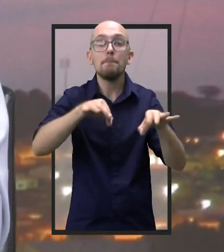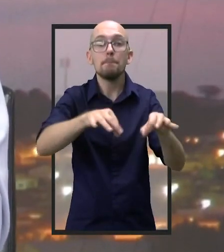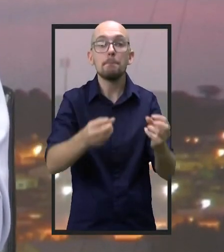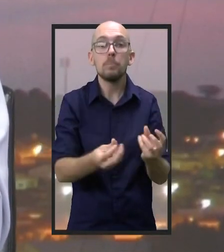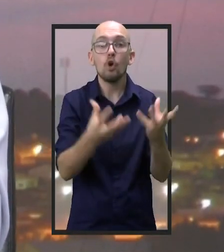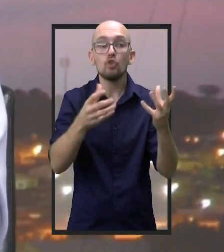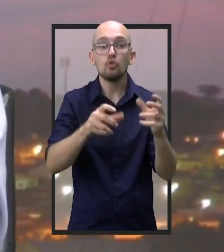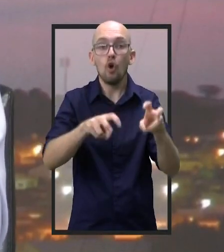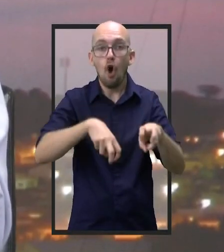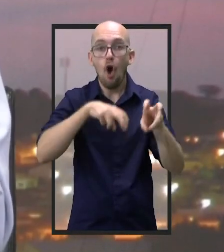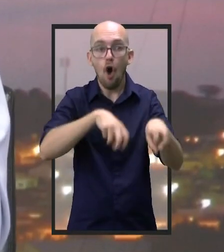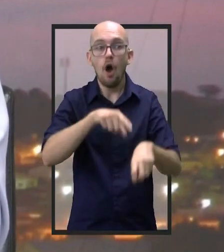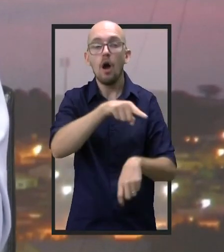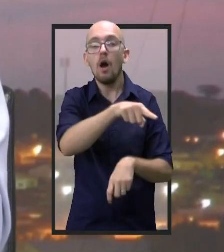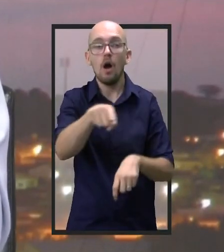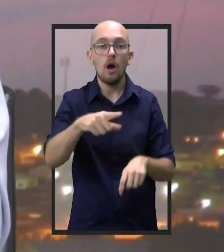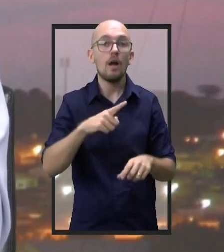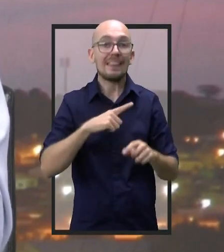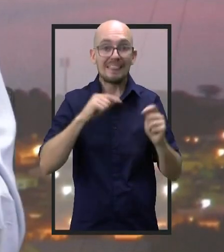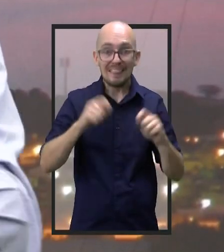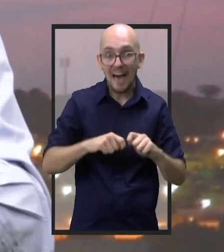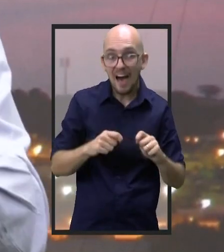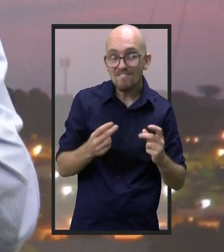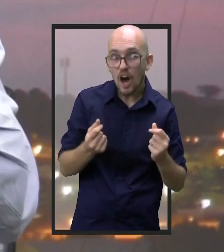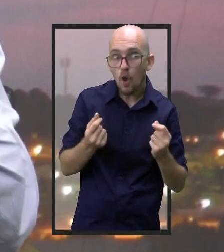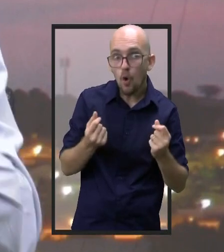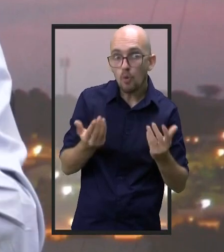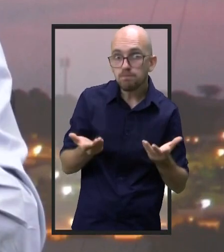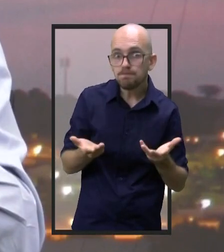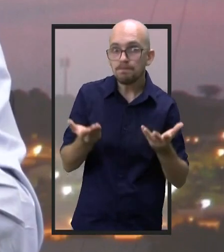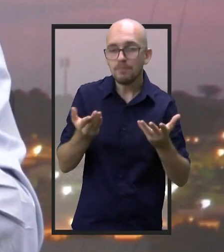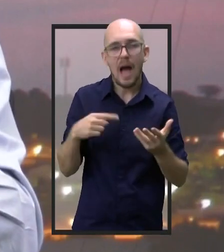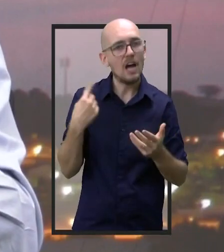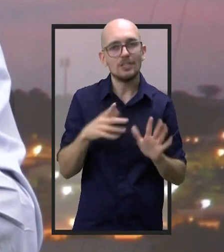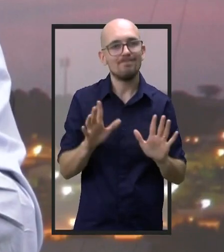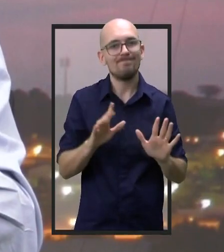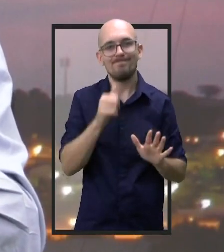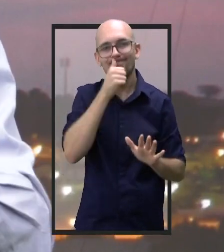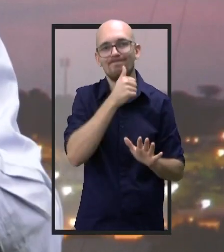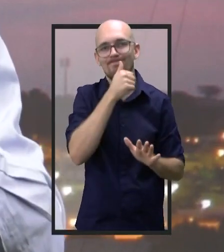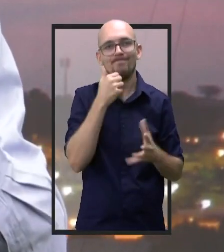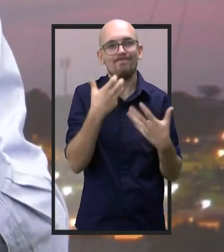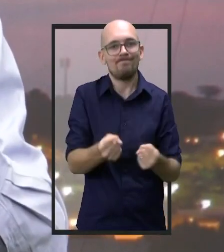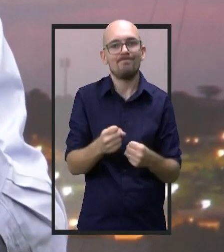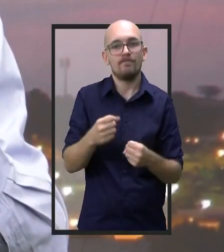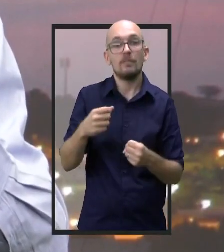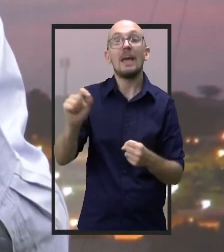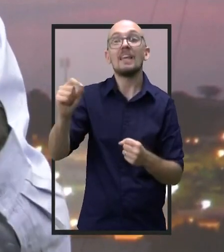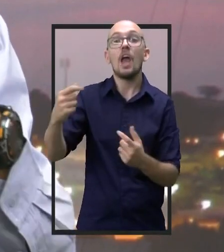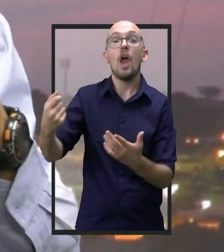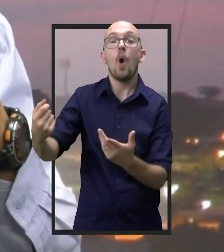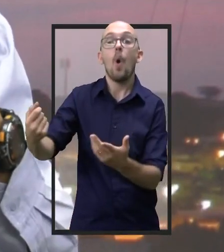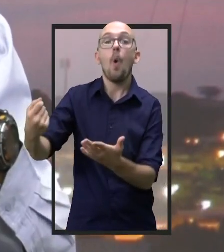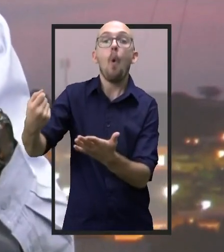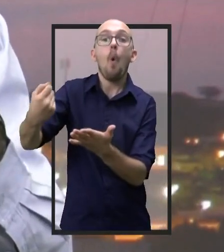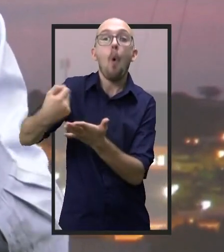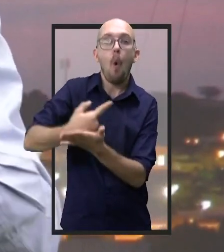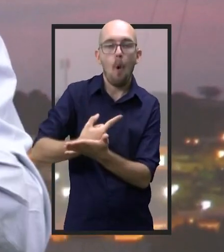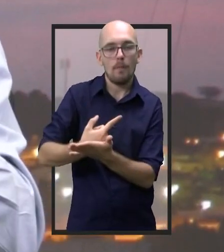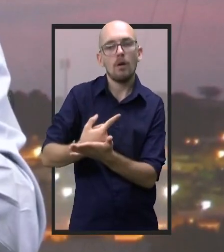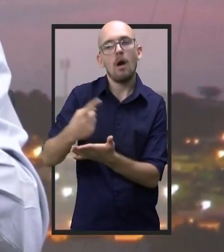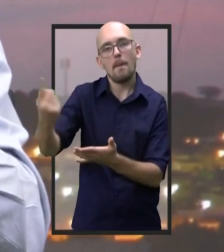ele pode ter valor ou não. E nós somos tomador de preço. Tá? Diferente de quem produz um